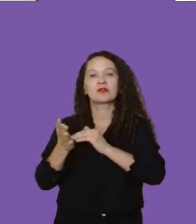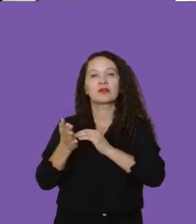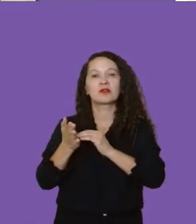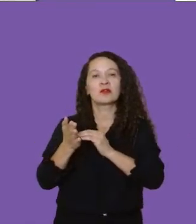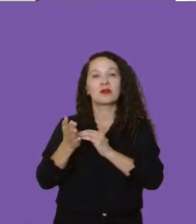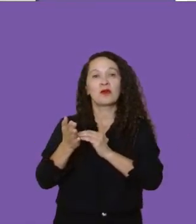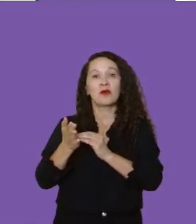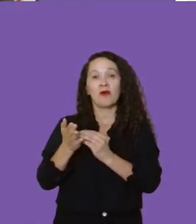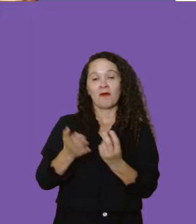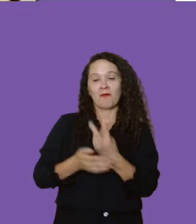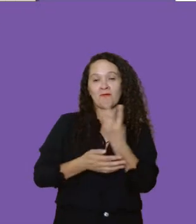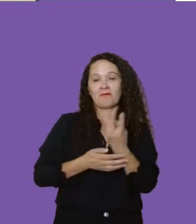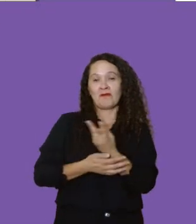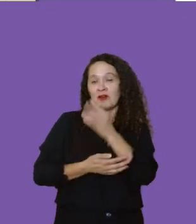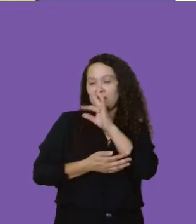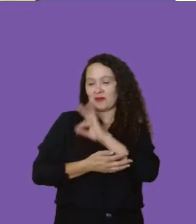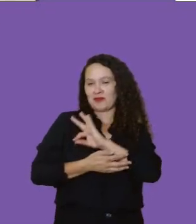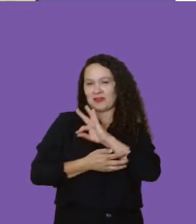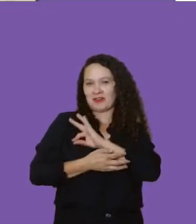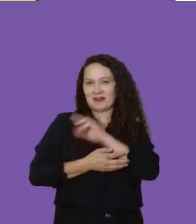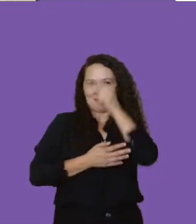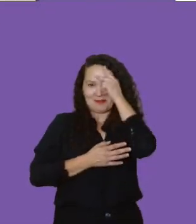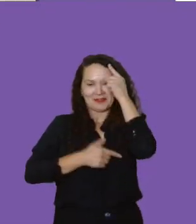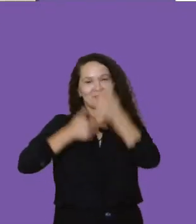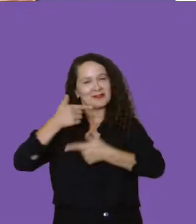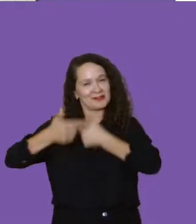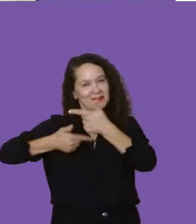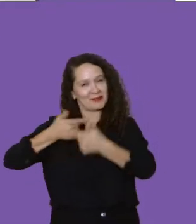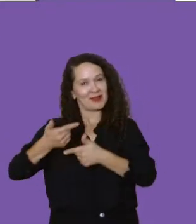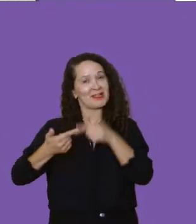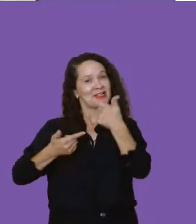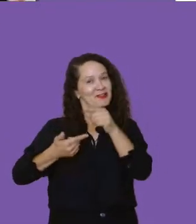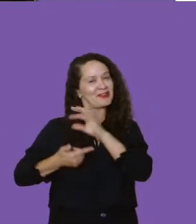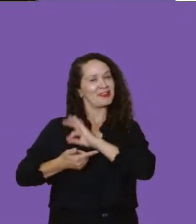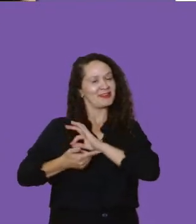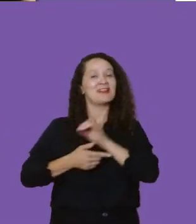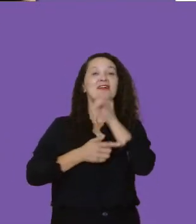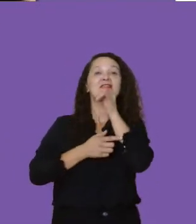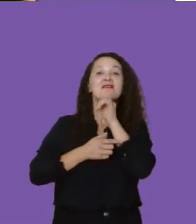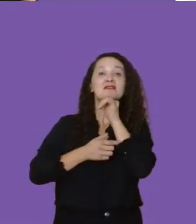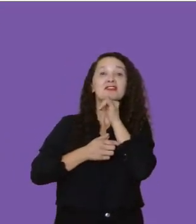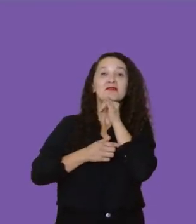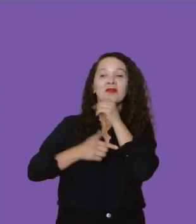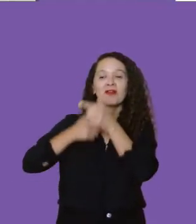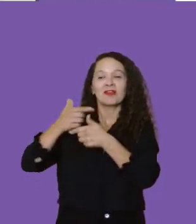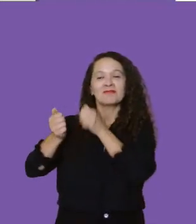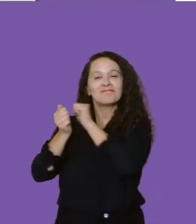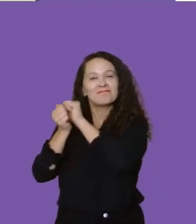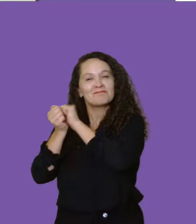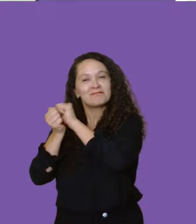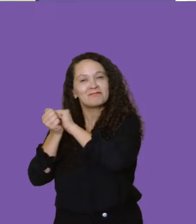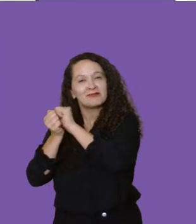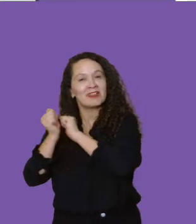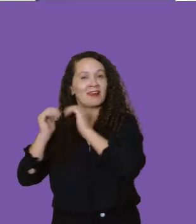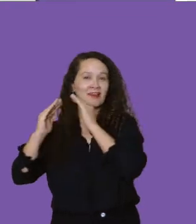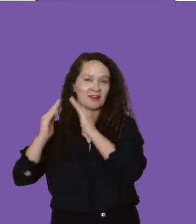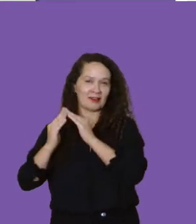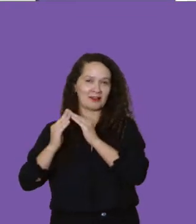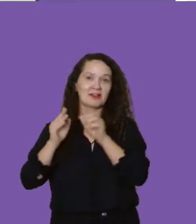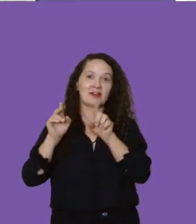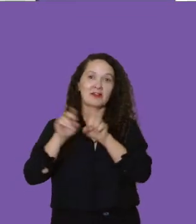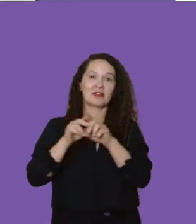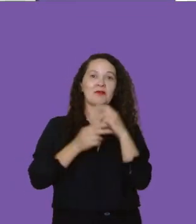do trabalho não remunerado das mulheres. Por exemplo, o trabalho doméstico. E a questão da